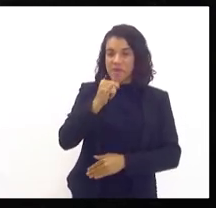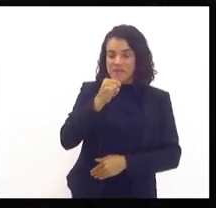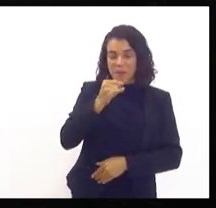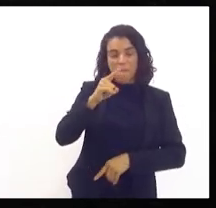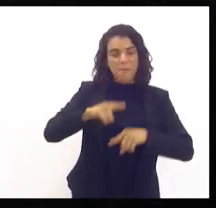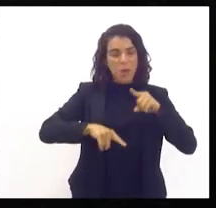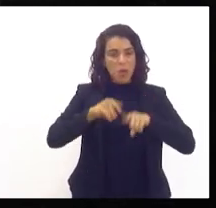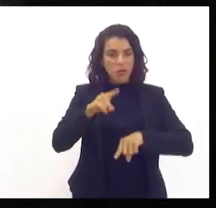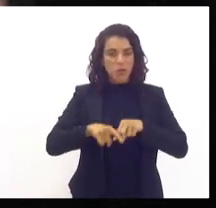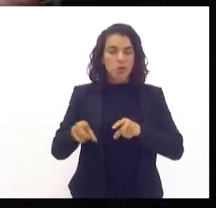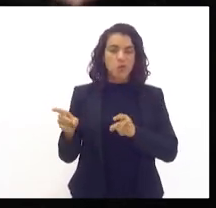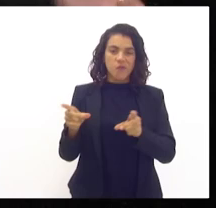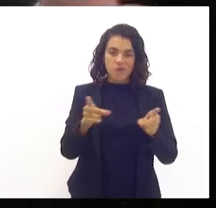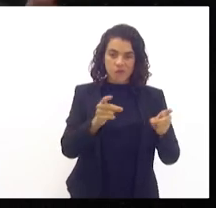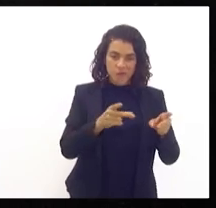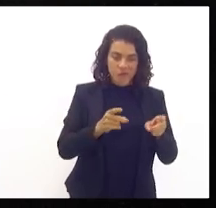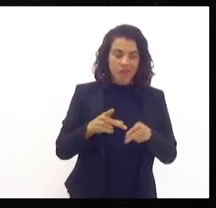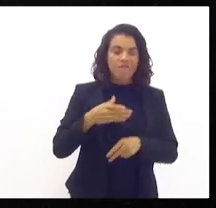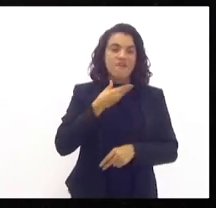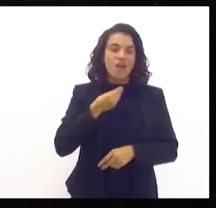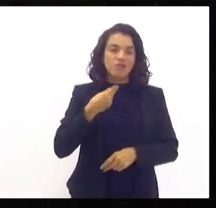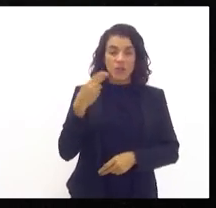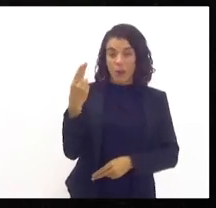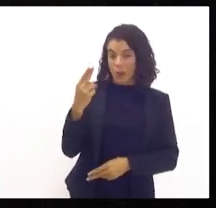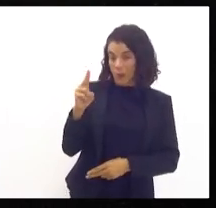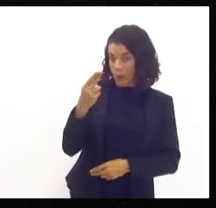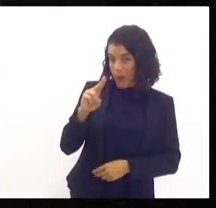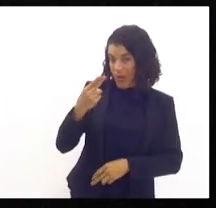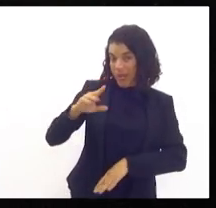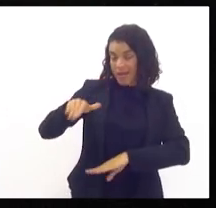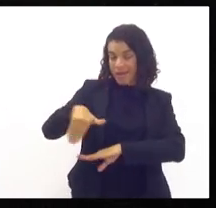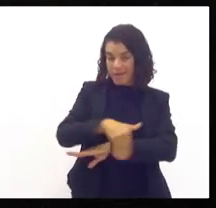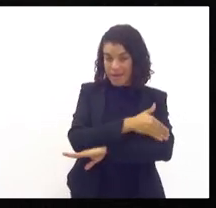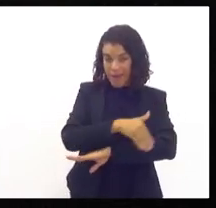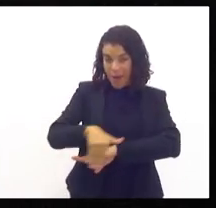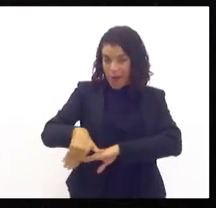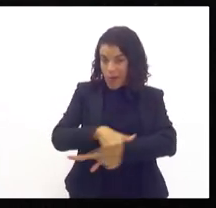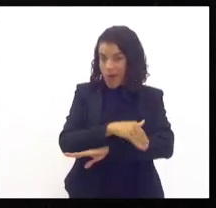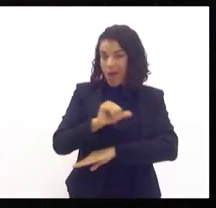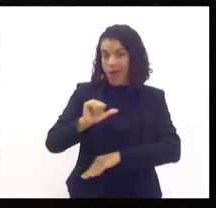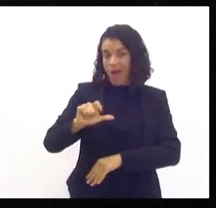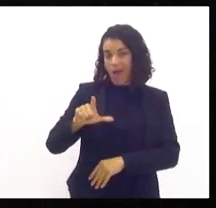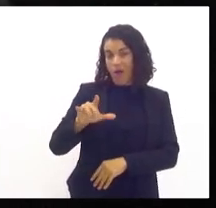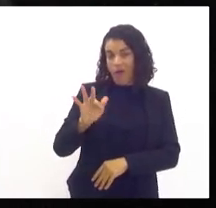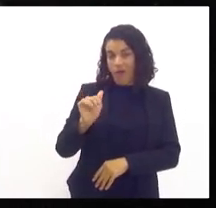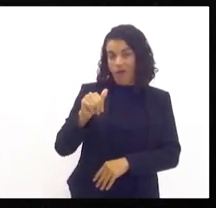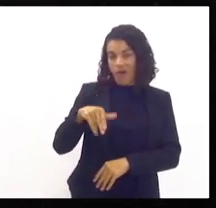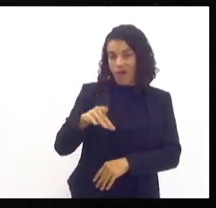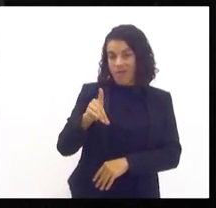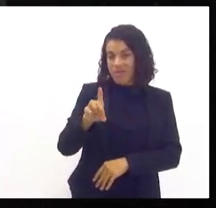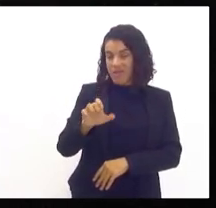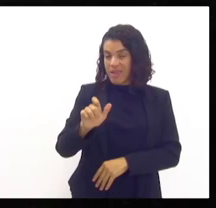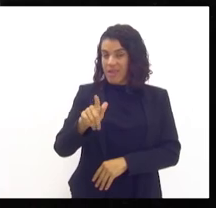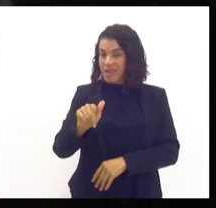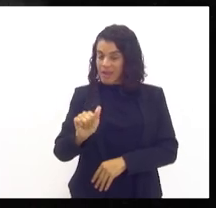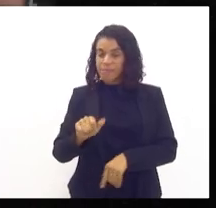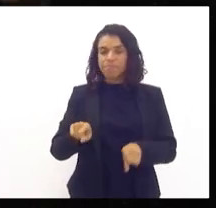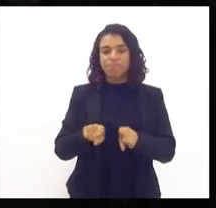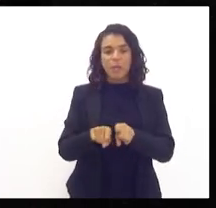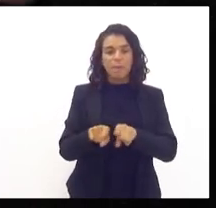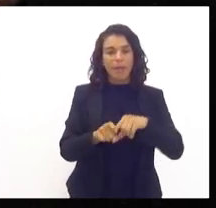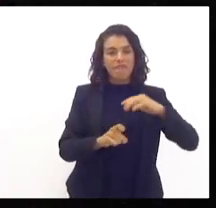produtos piratas na Uruguaiana, na Rua da Alfândega, nos mercadões feirões